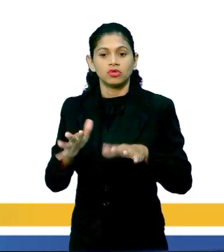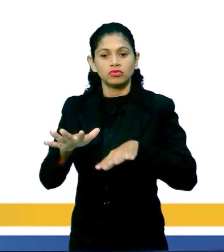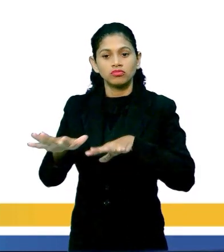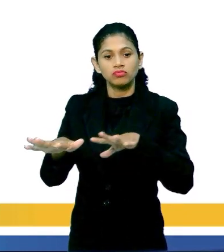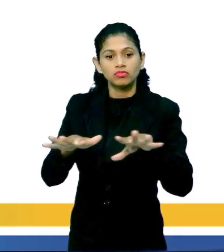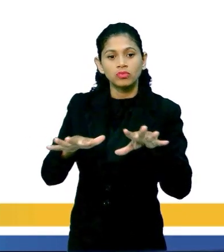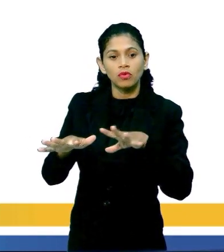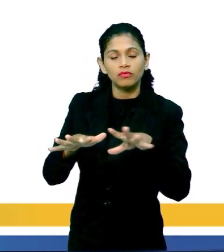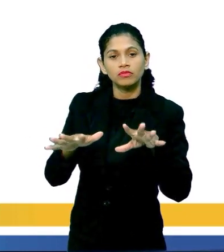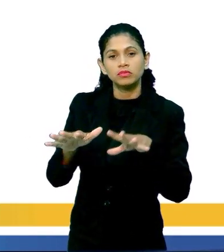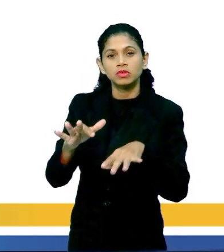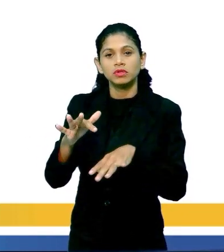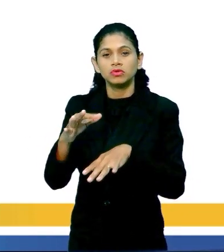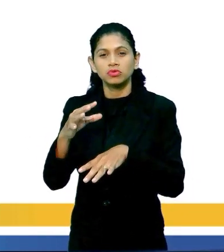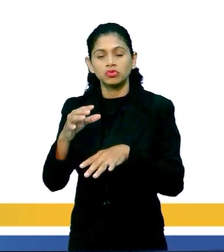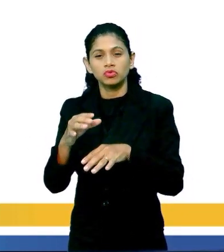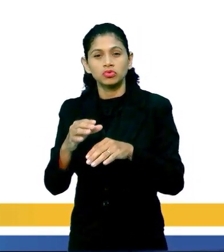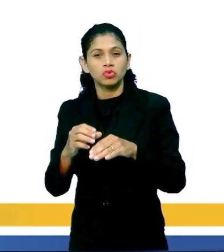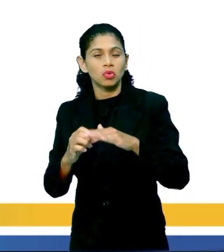século XX.